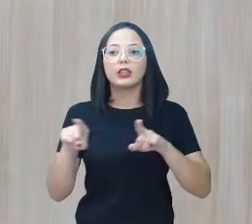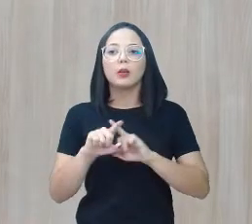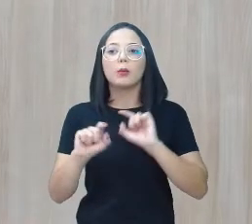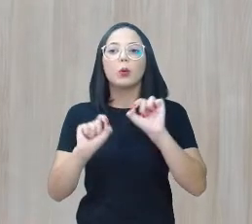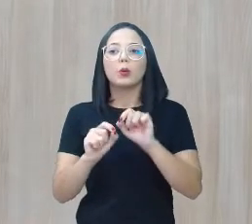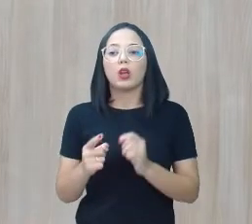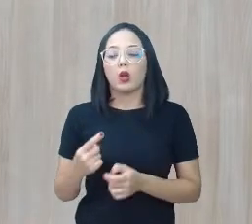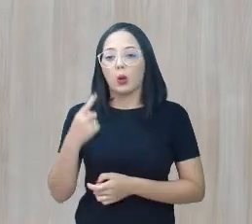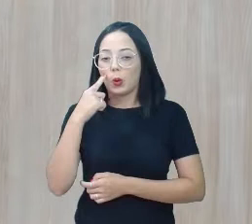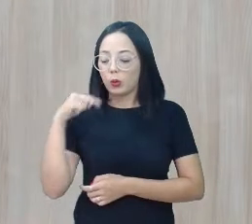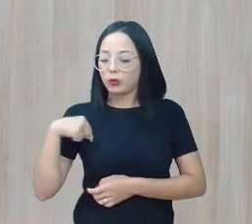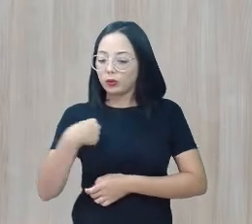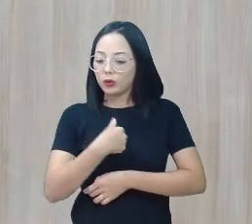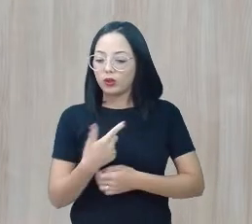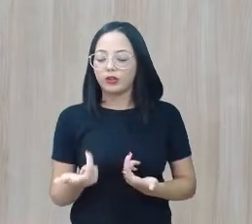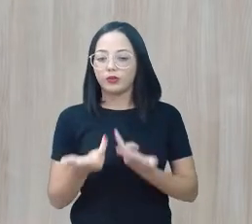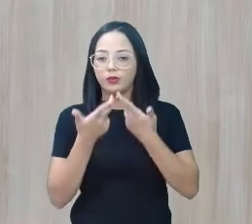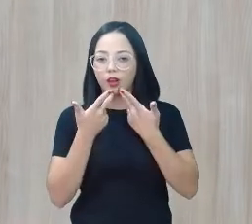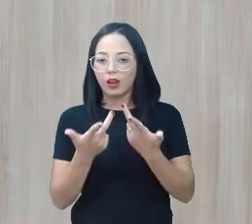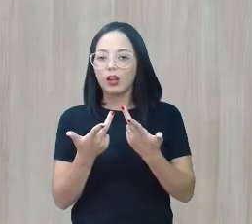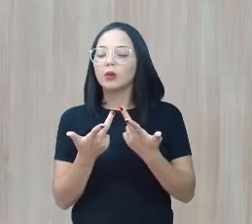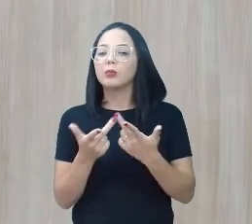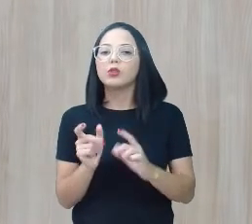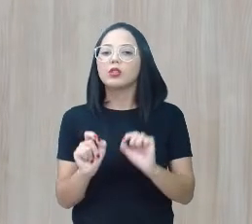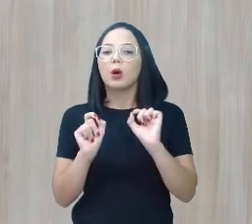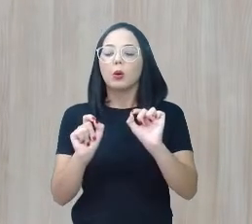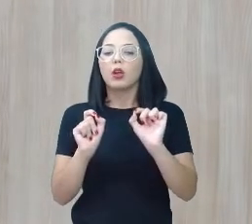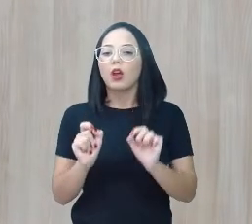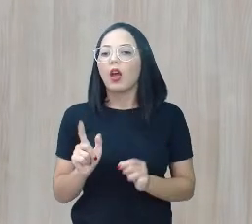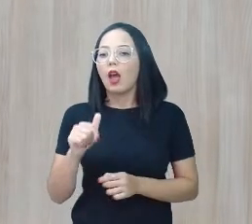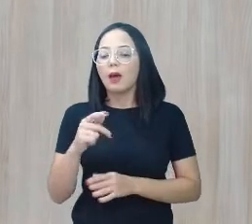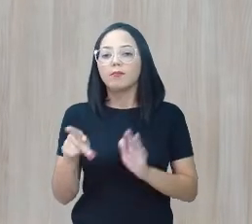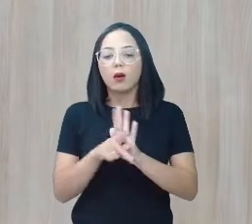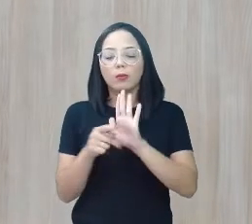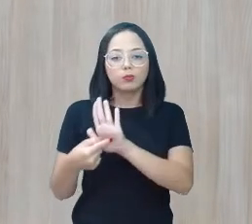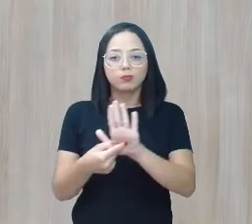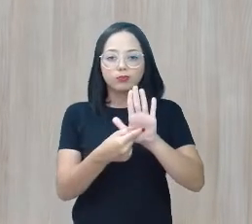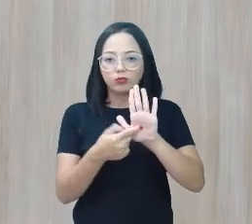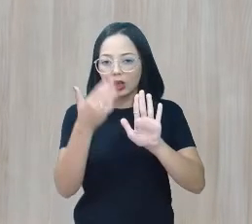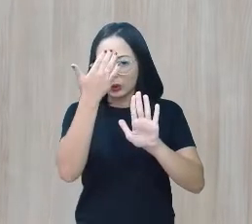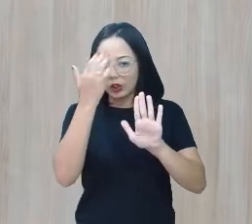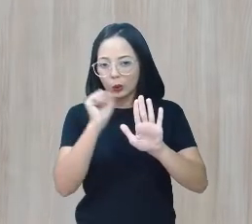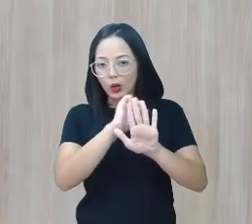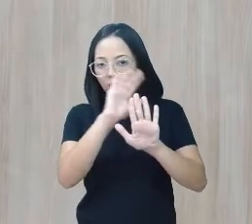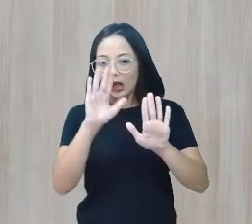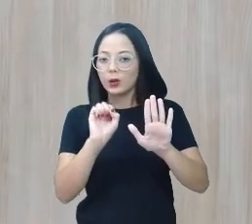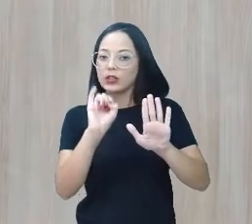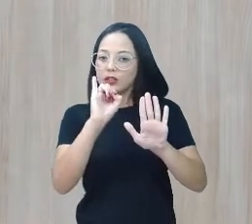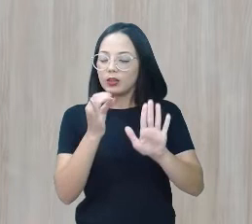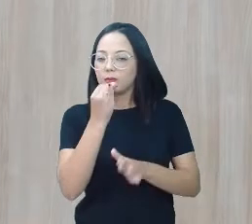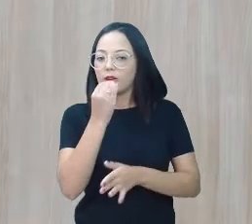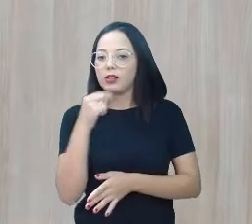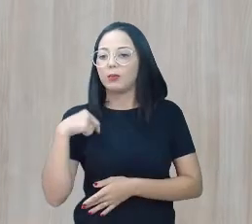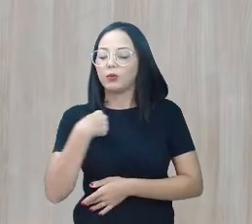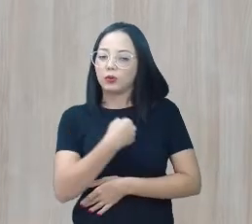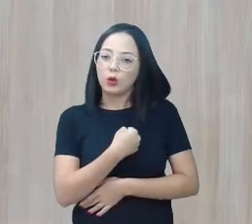quando estamos falando, isso é evidenciado. Se estamos